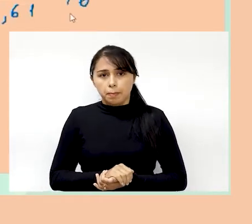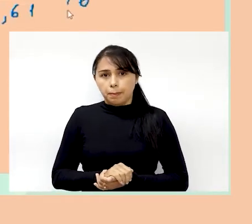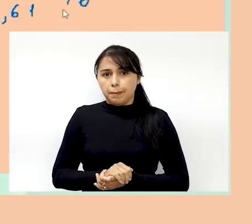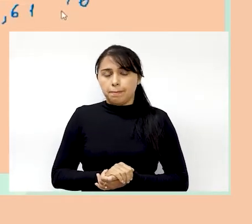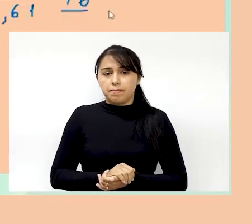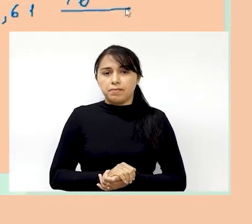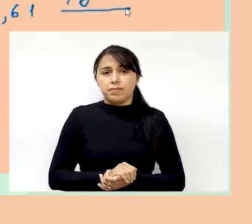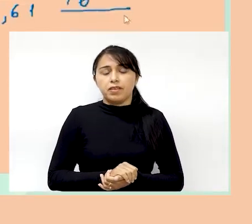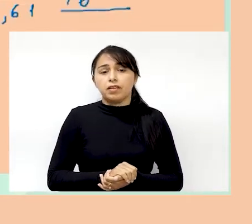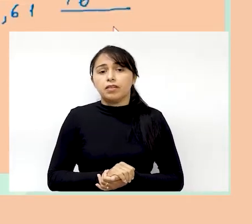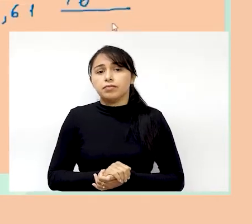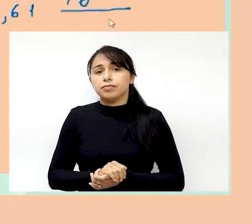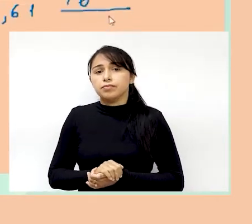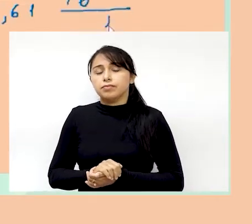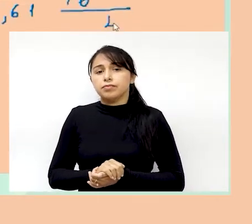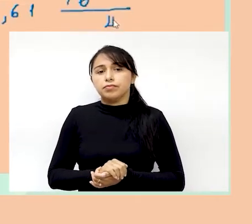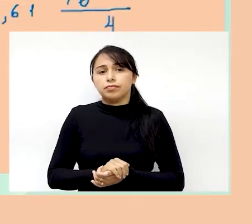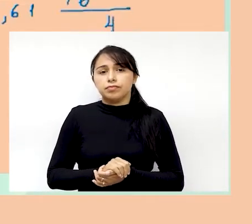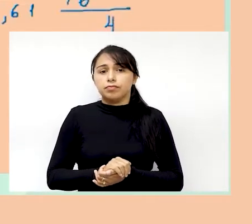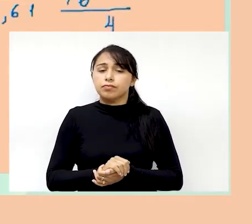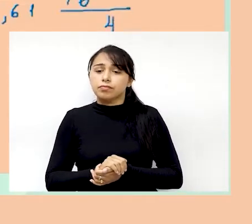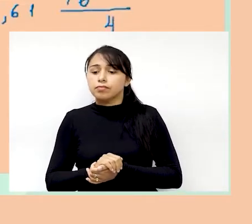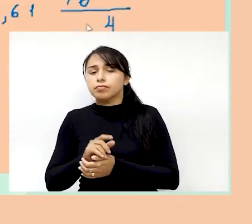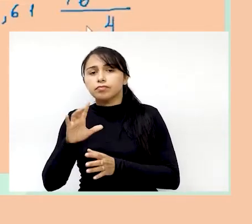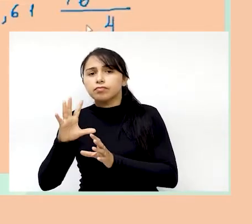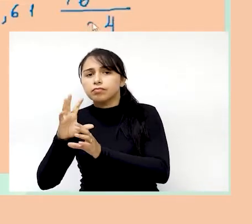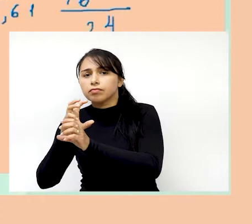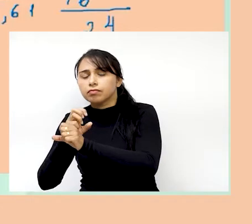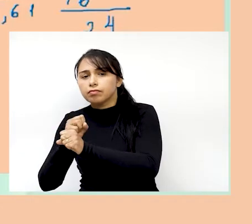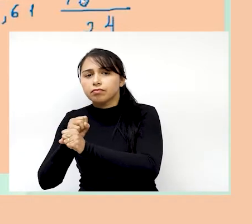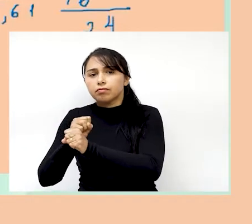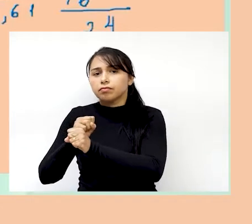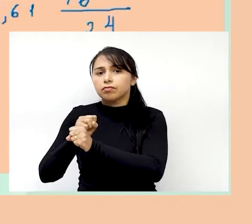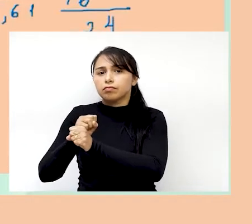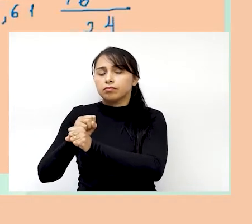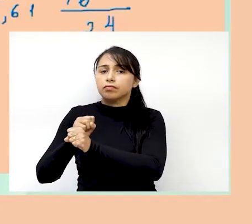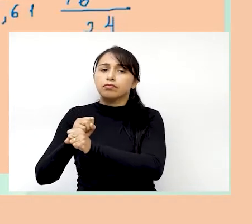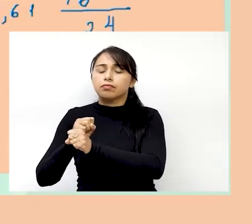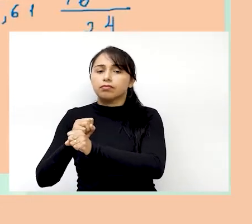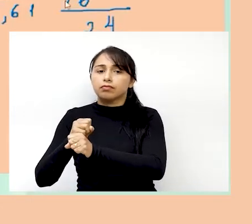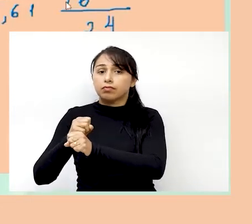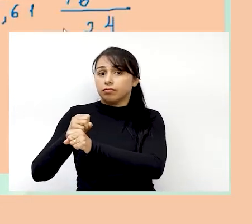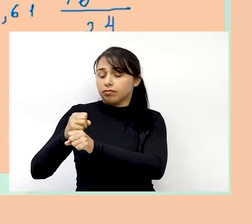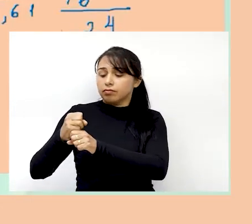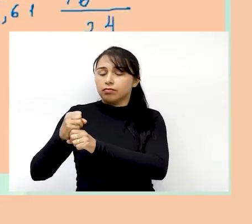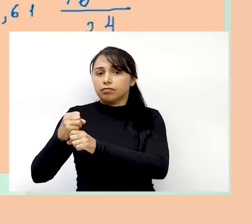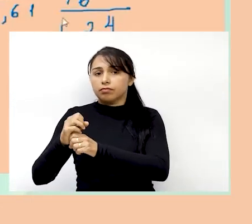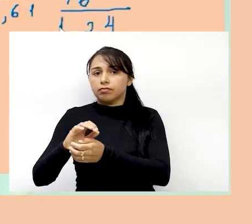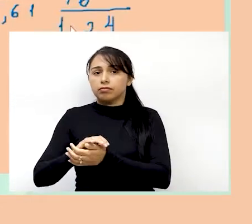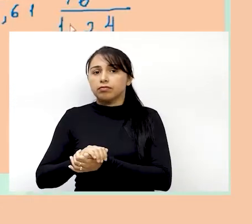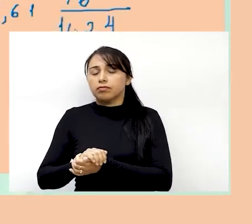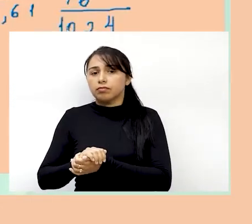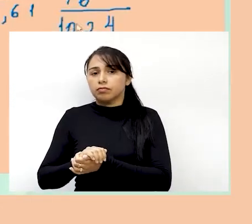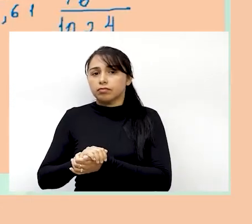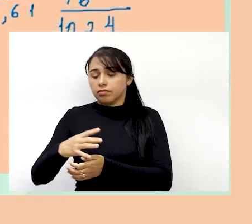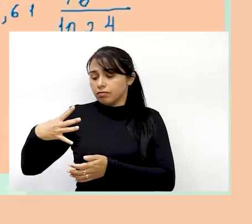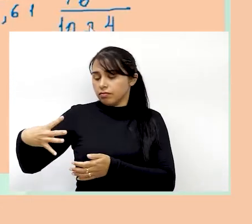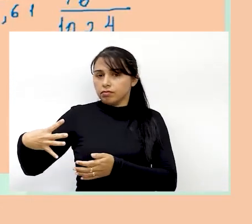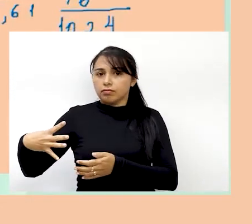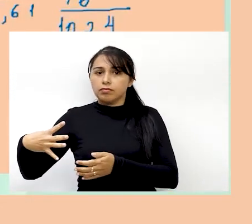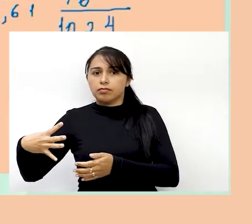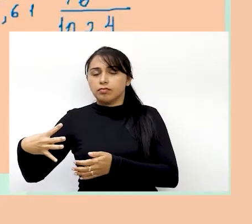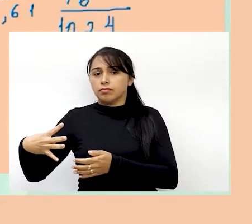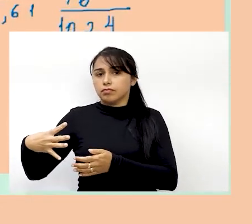3 é 9. Então, aqui eu tenho 4, 6 mais 6, 12, vai 1, 1 mais